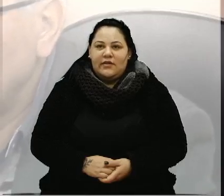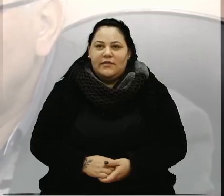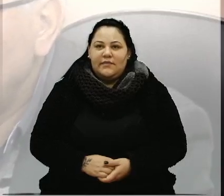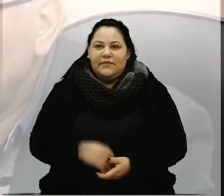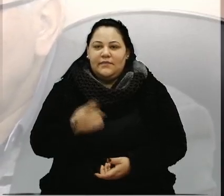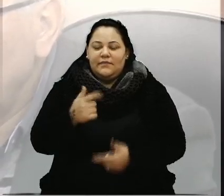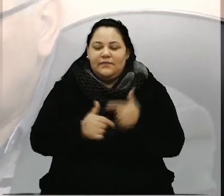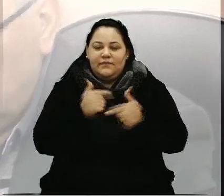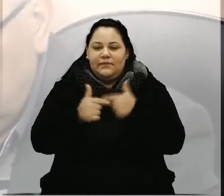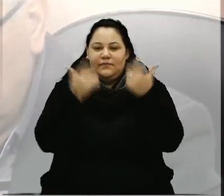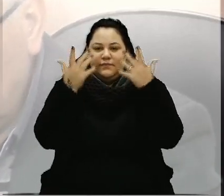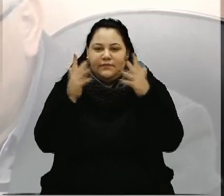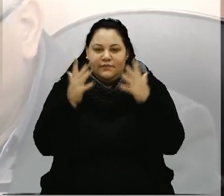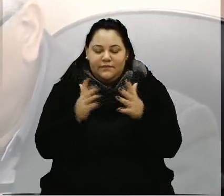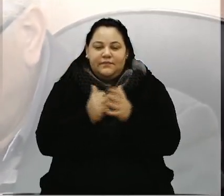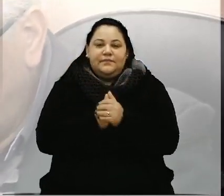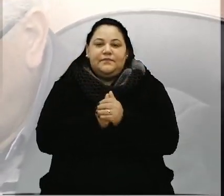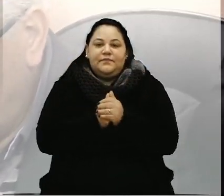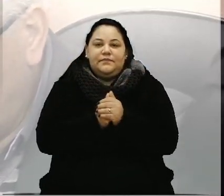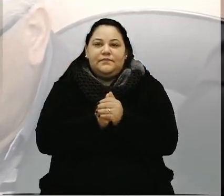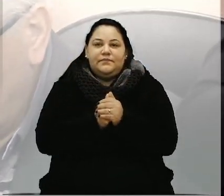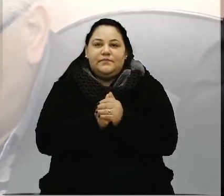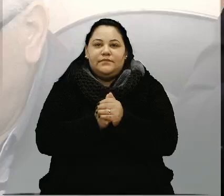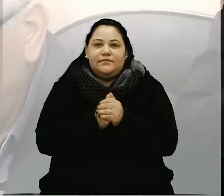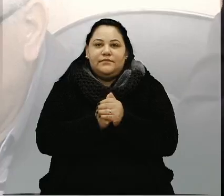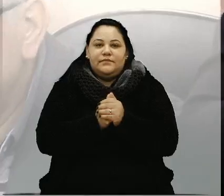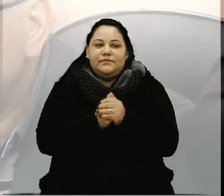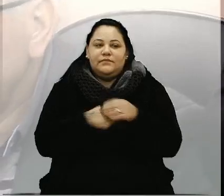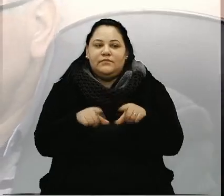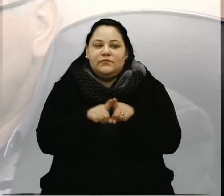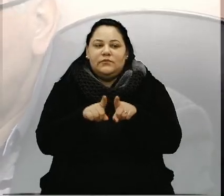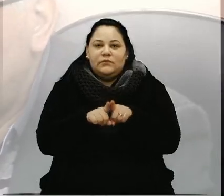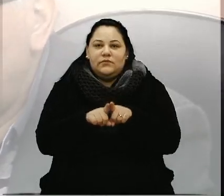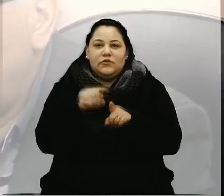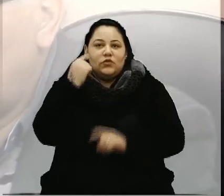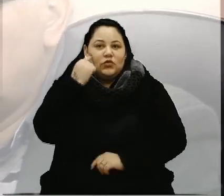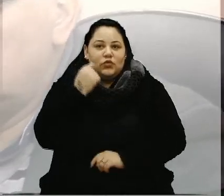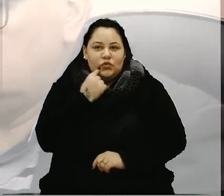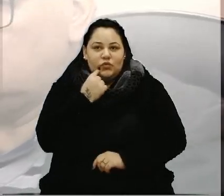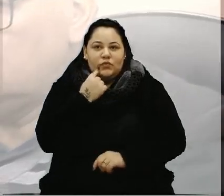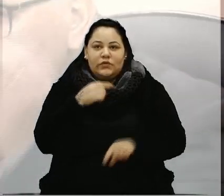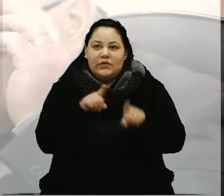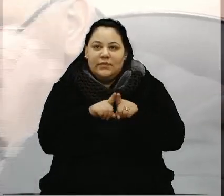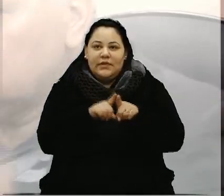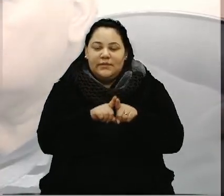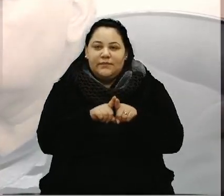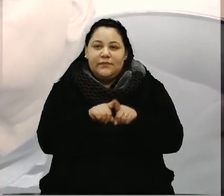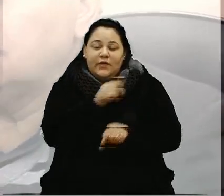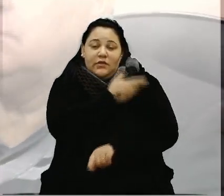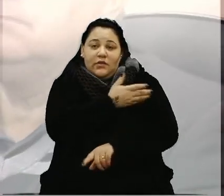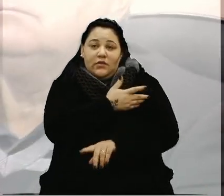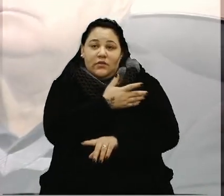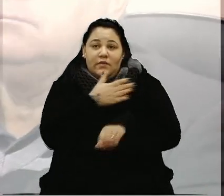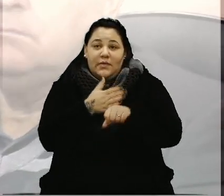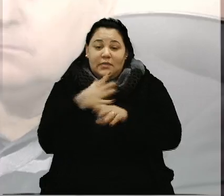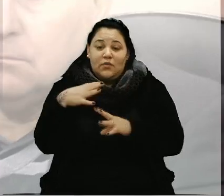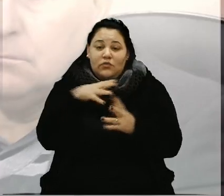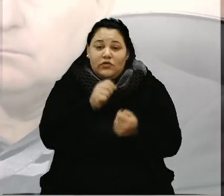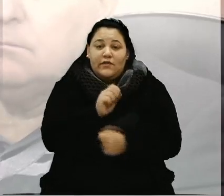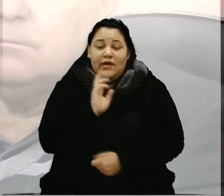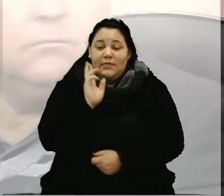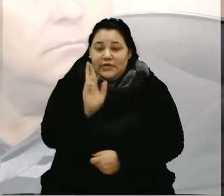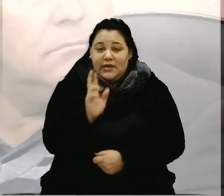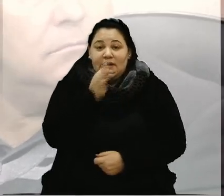trabalho com surdos e é o treinador hoje da seleção brasileira que vai disputar o Mundial e vai representar não só Caxias,